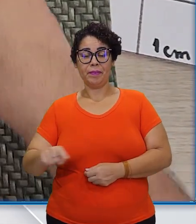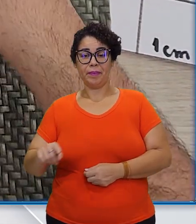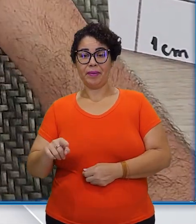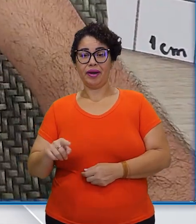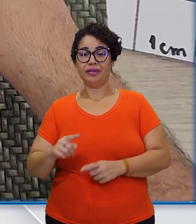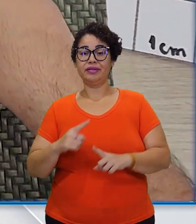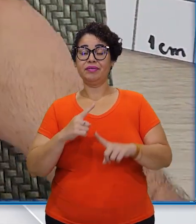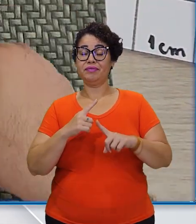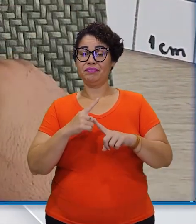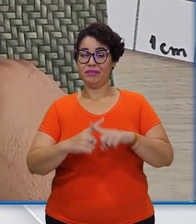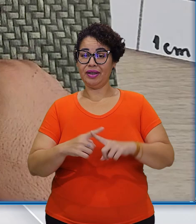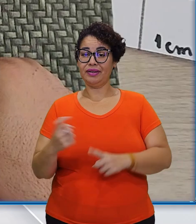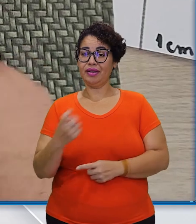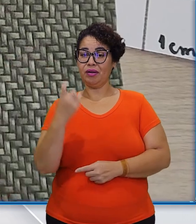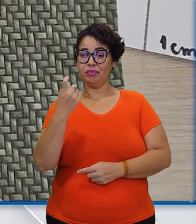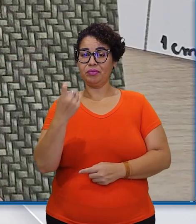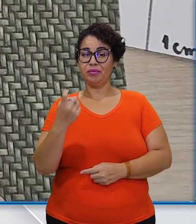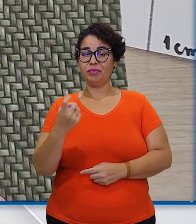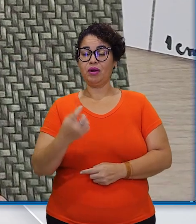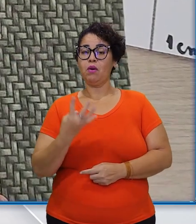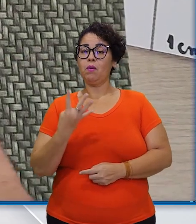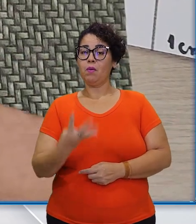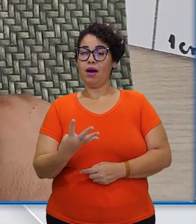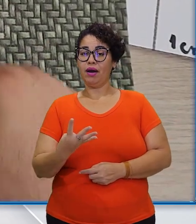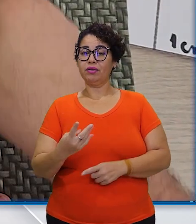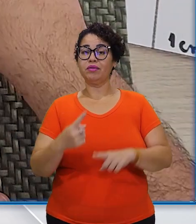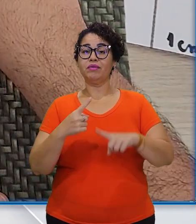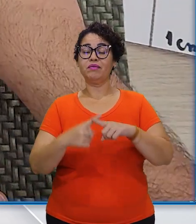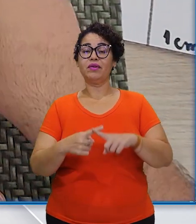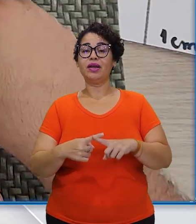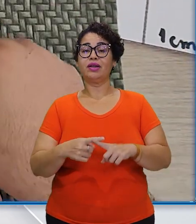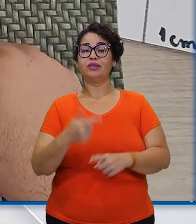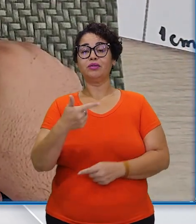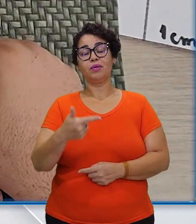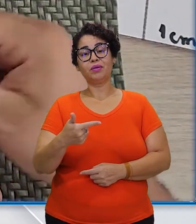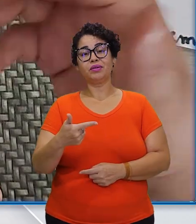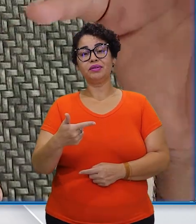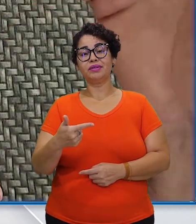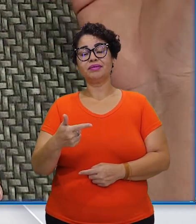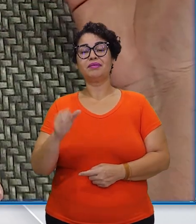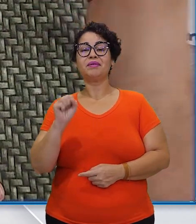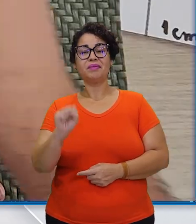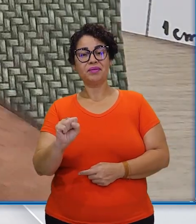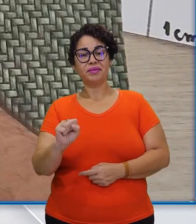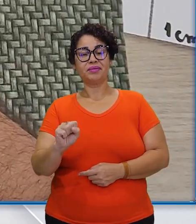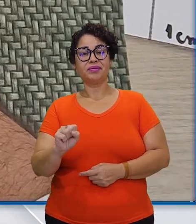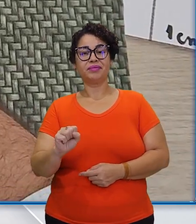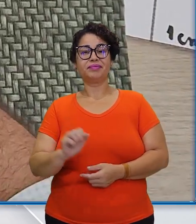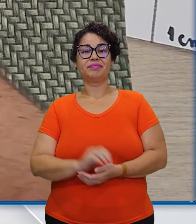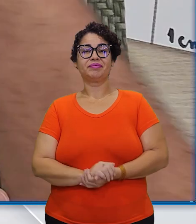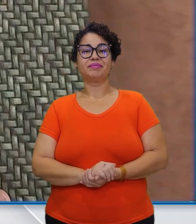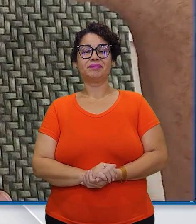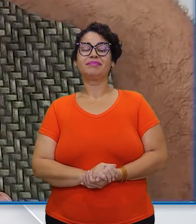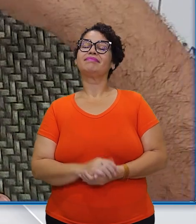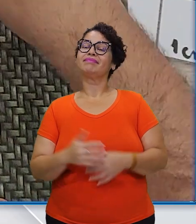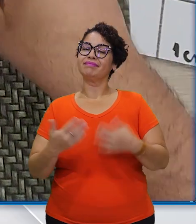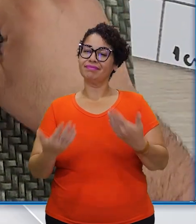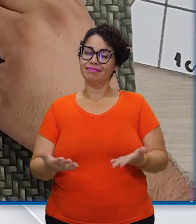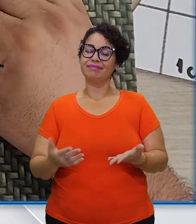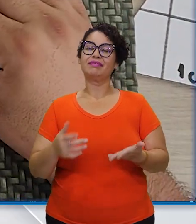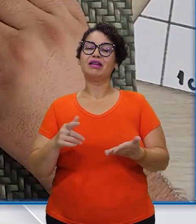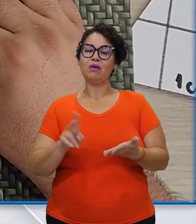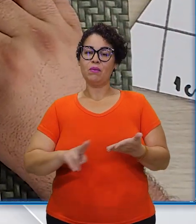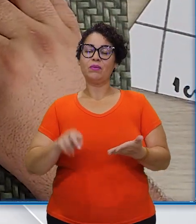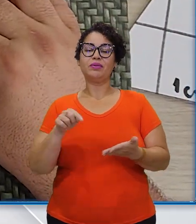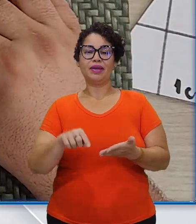Base vezes altura. Então, 4 vezes 2, 8. Segue valendo